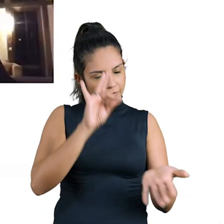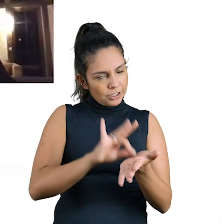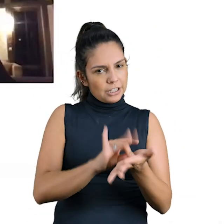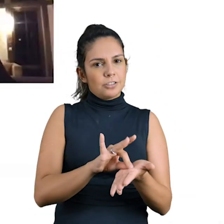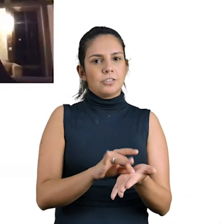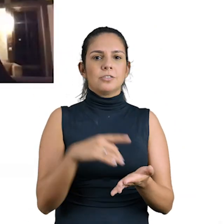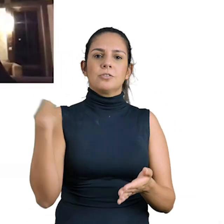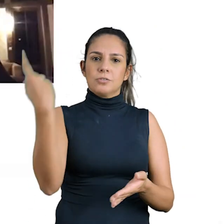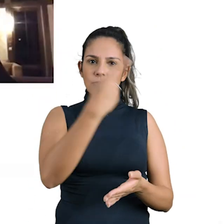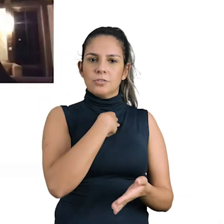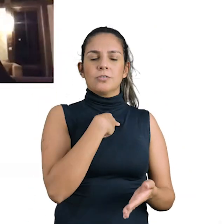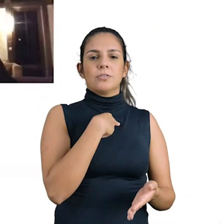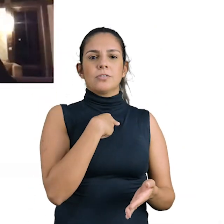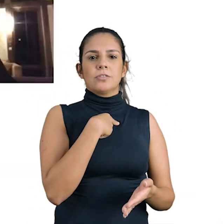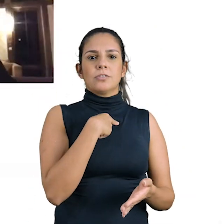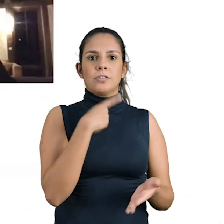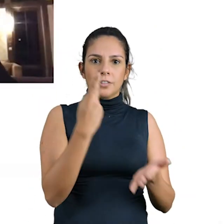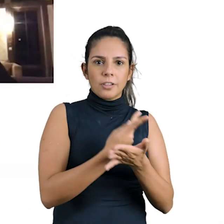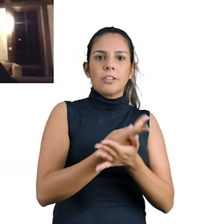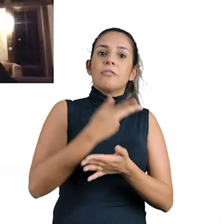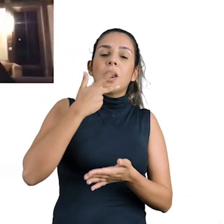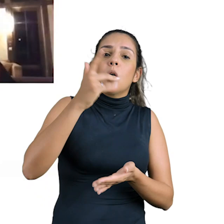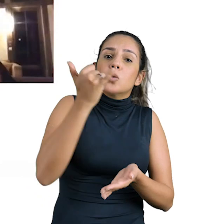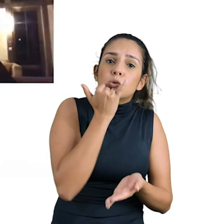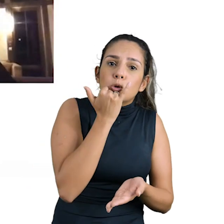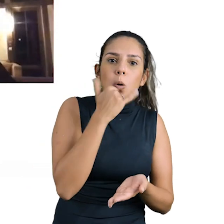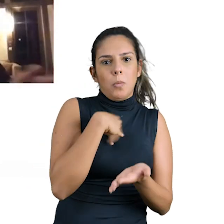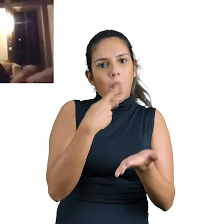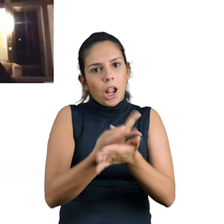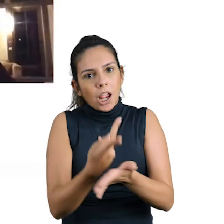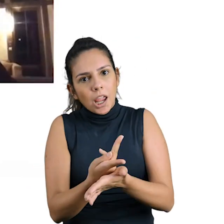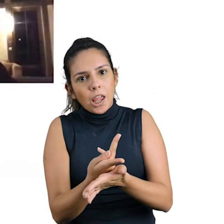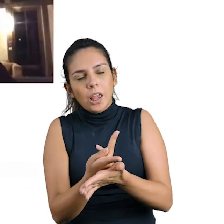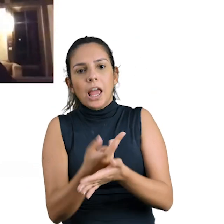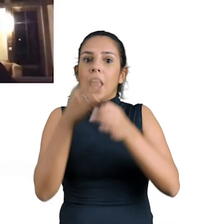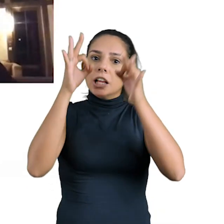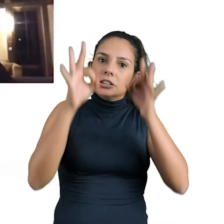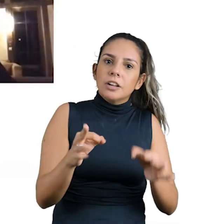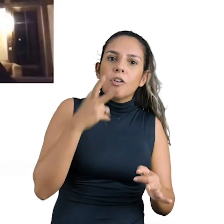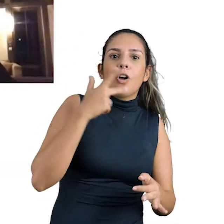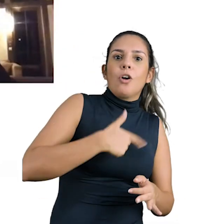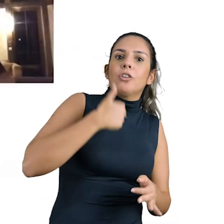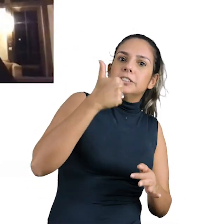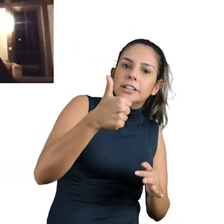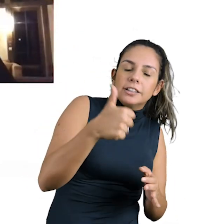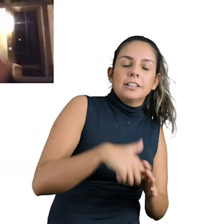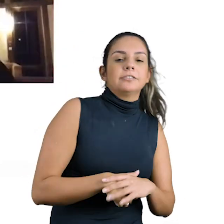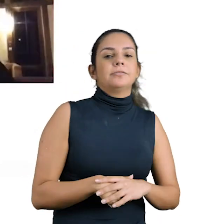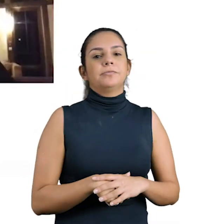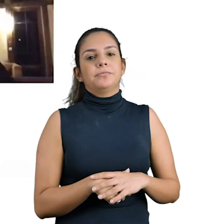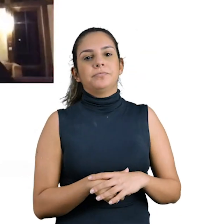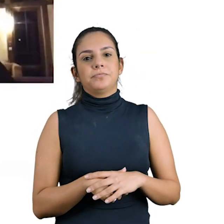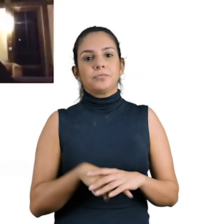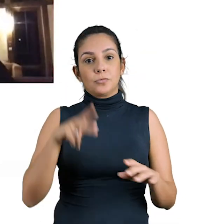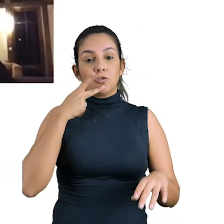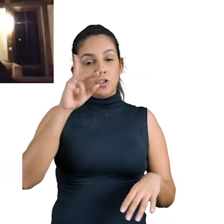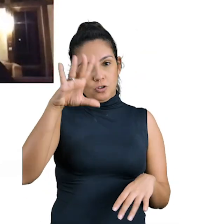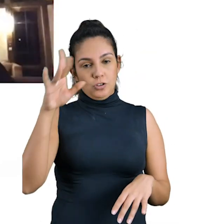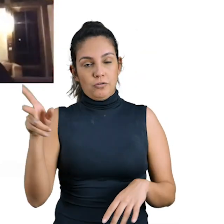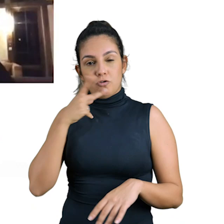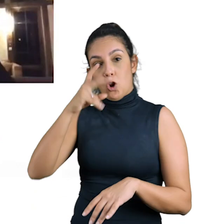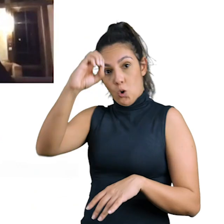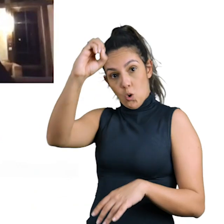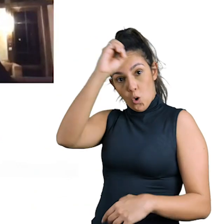nossa sinceridade e o nosso cara, ou seja, errei, né? Contra a ignorância, vou comemorar com os outros. Contra